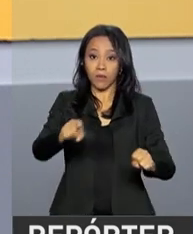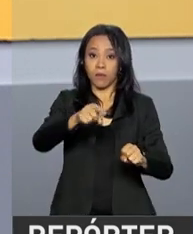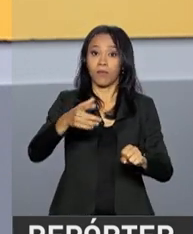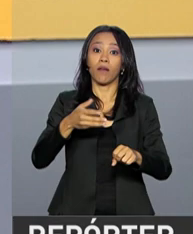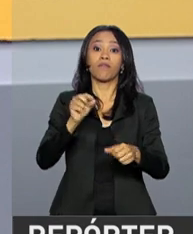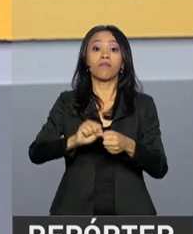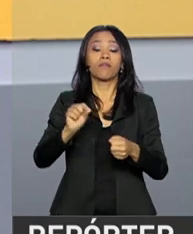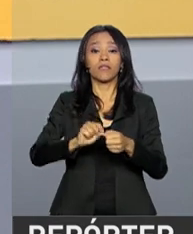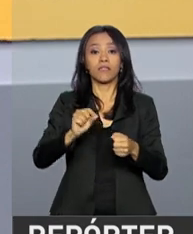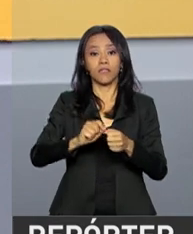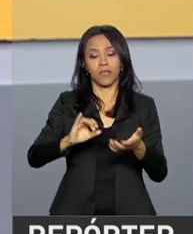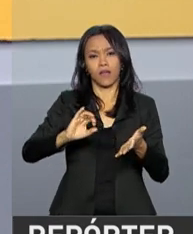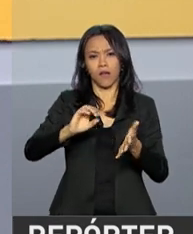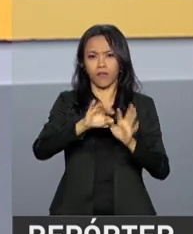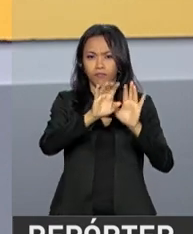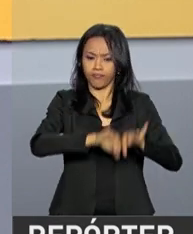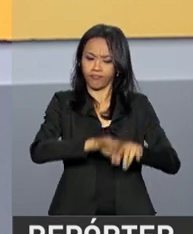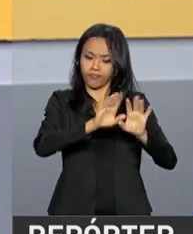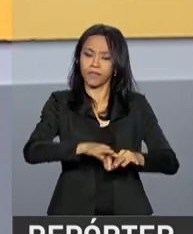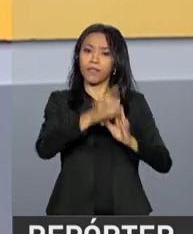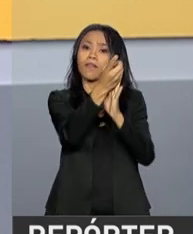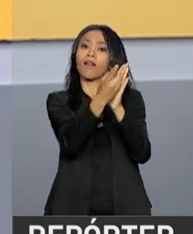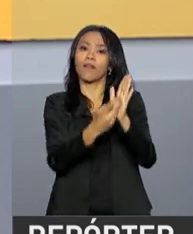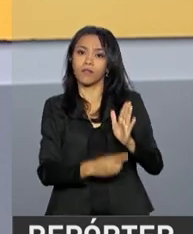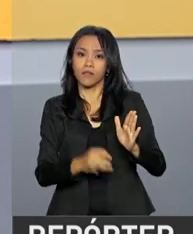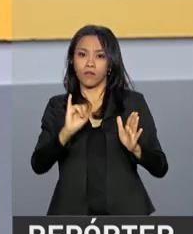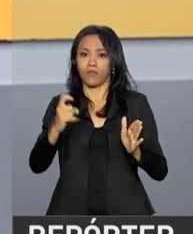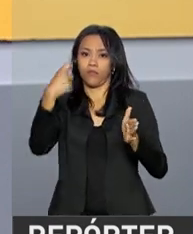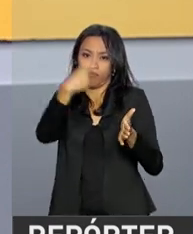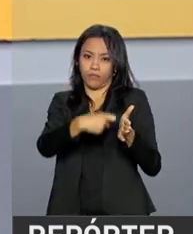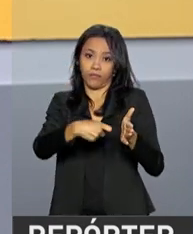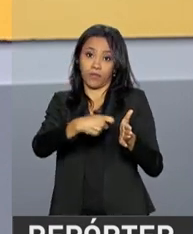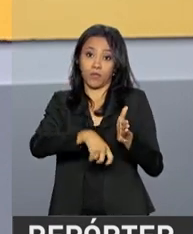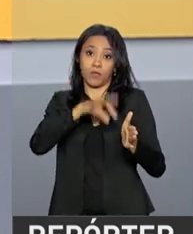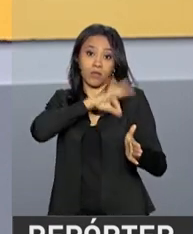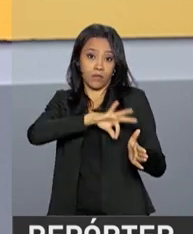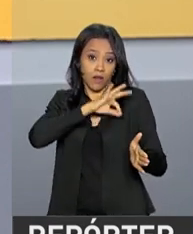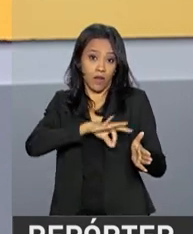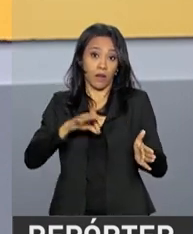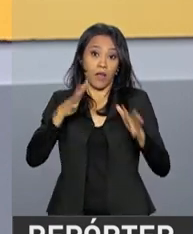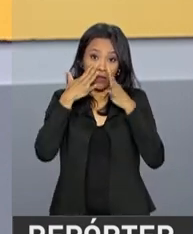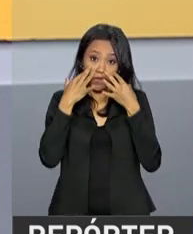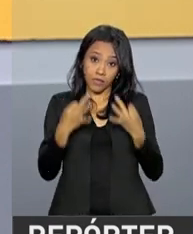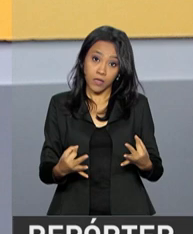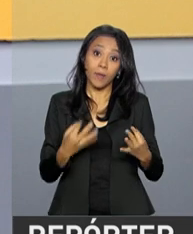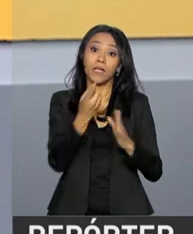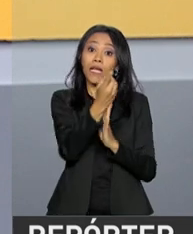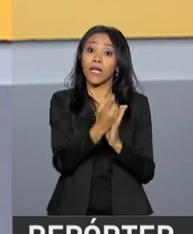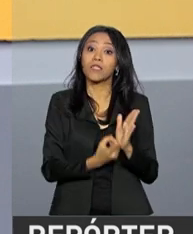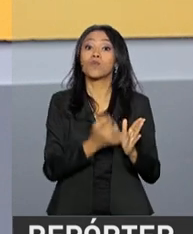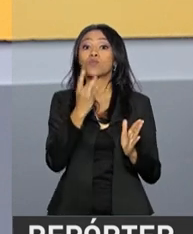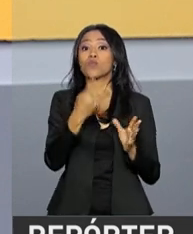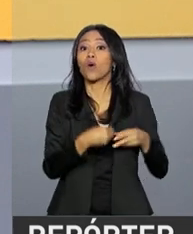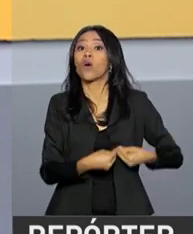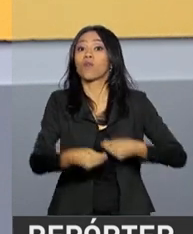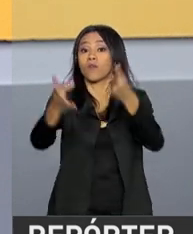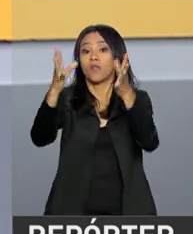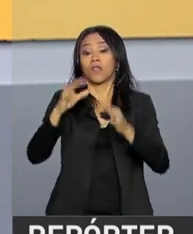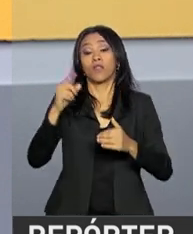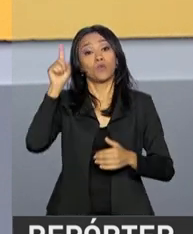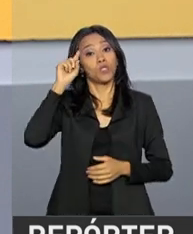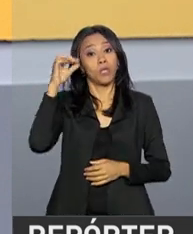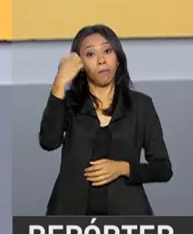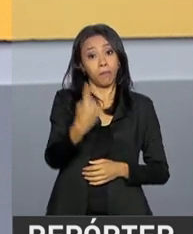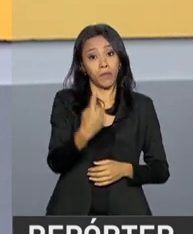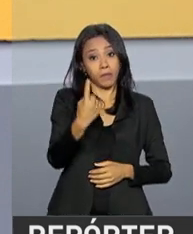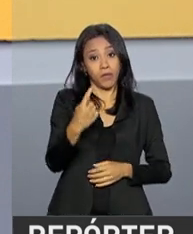2008 o download pode ser realizado no site da receita mas atenção a declaração só poderá ser enviada a partir do dia 1º